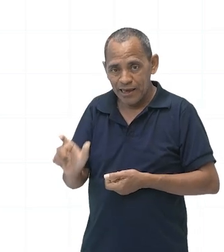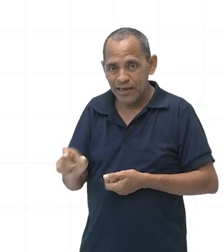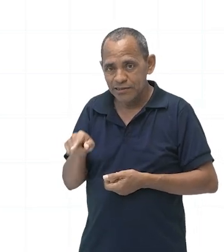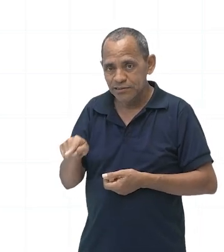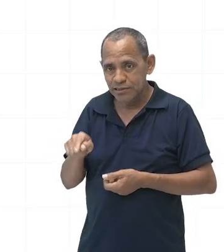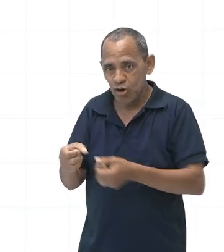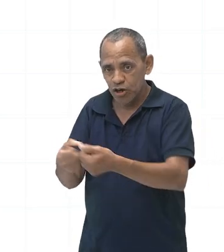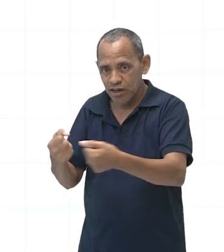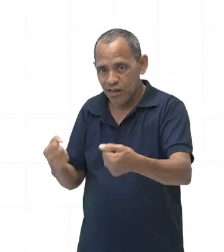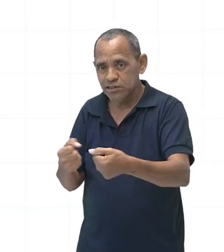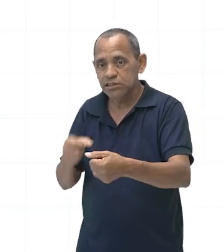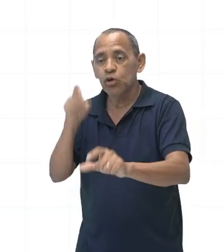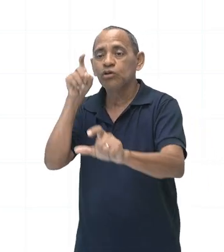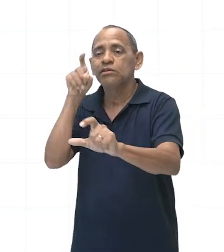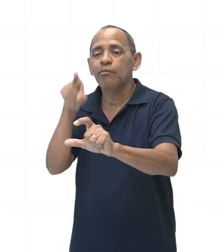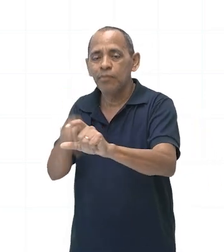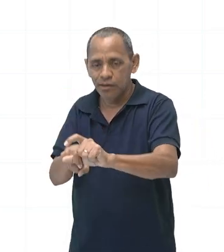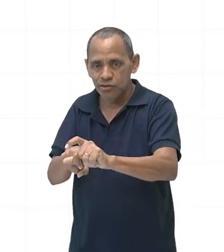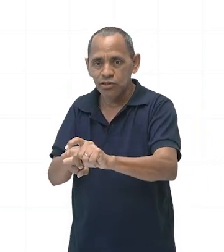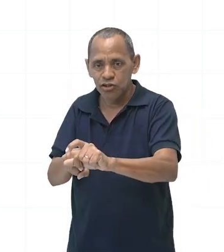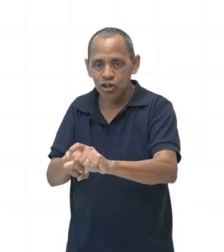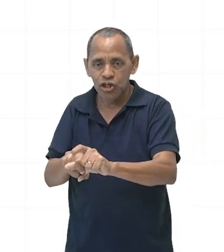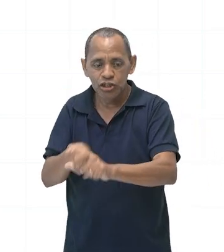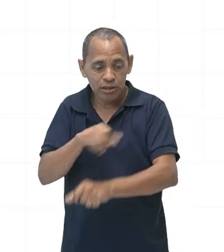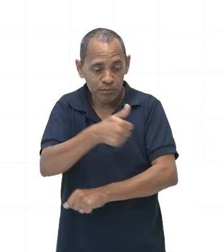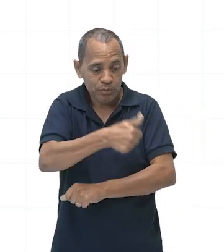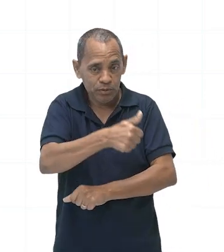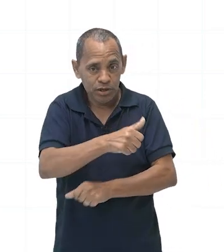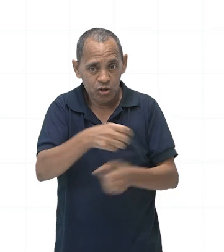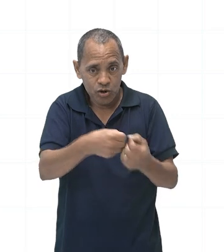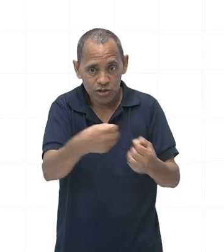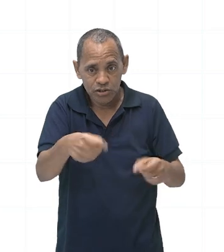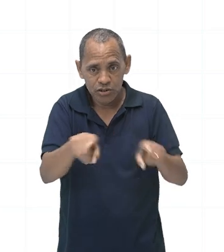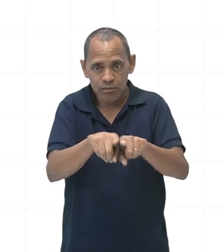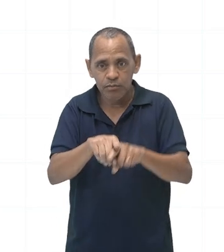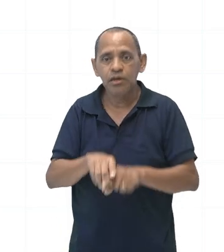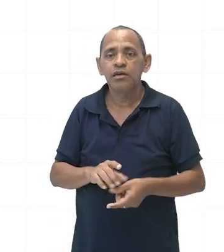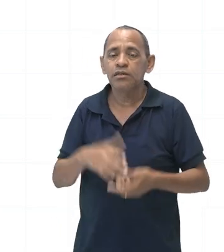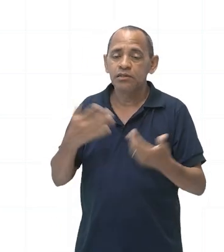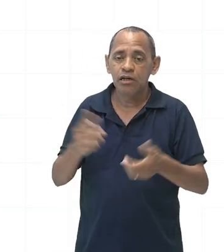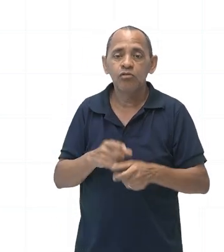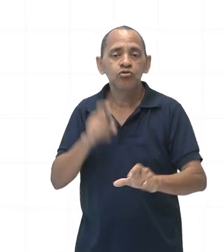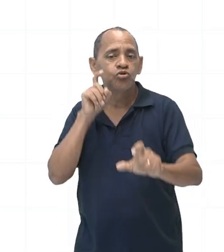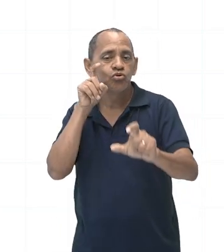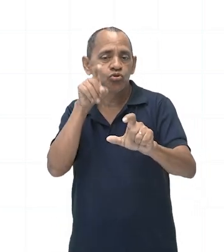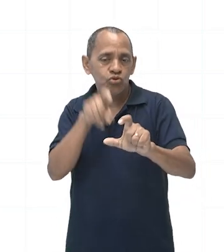uma oração subordinada, e também vai se dividir em vários outros tipos.